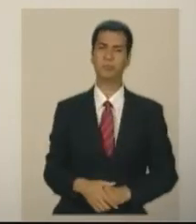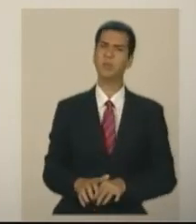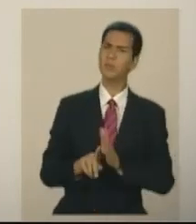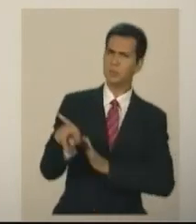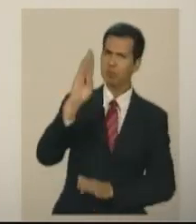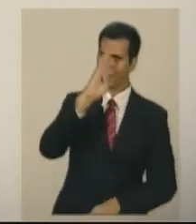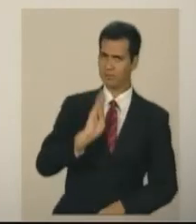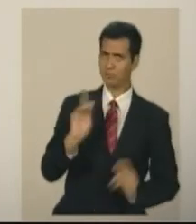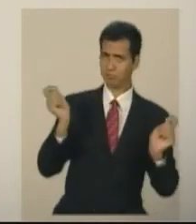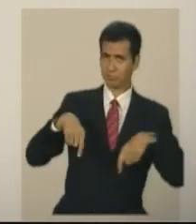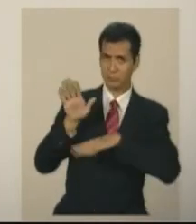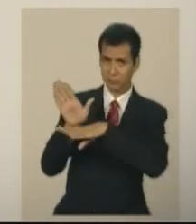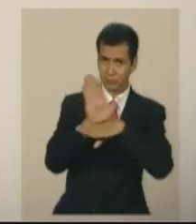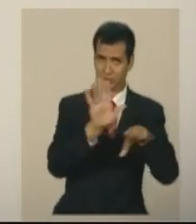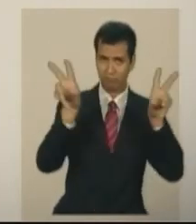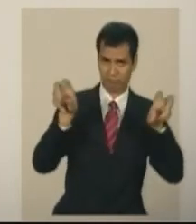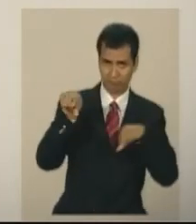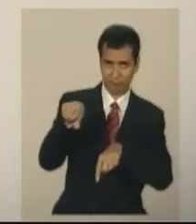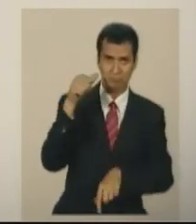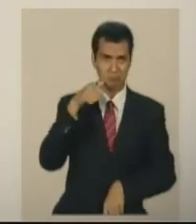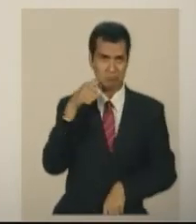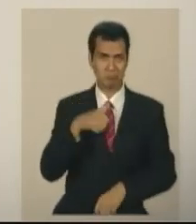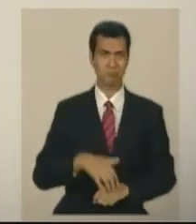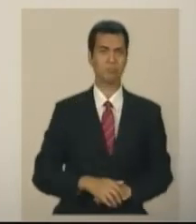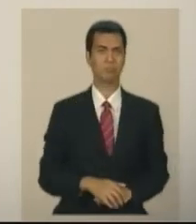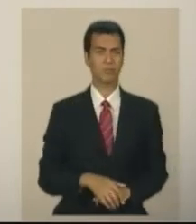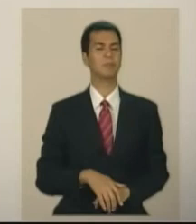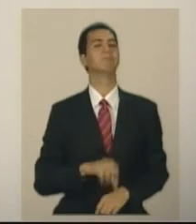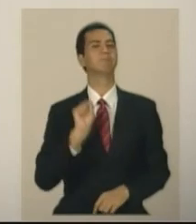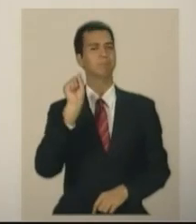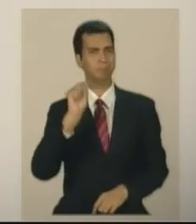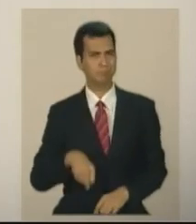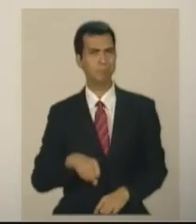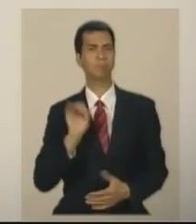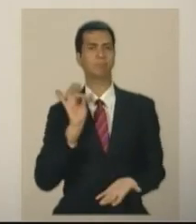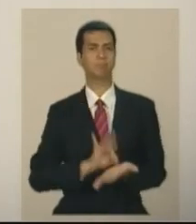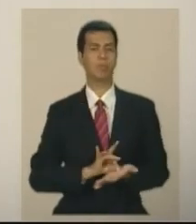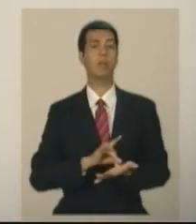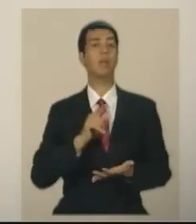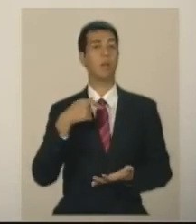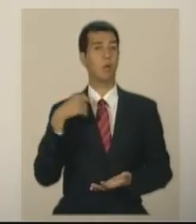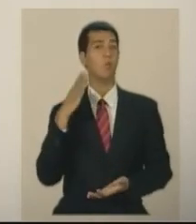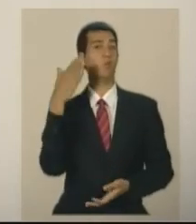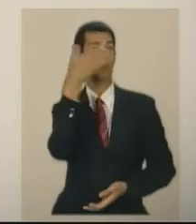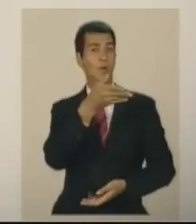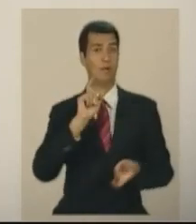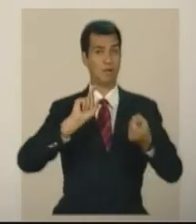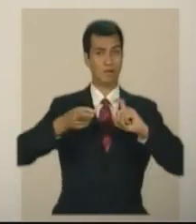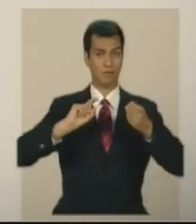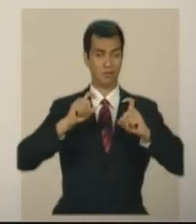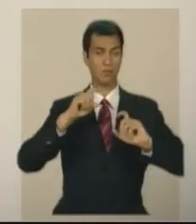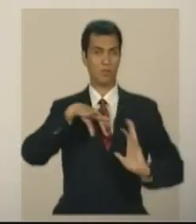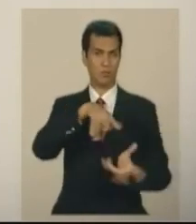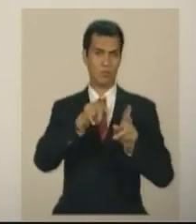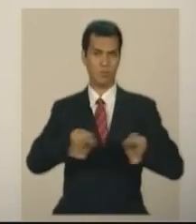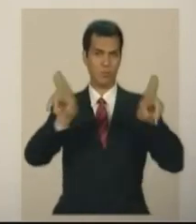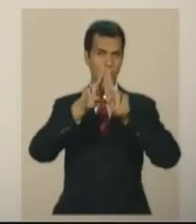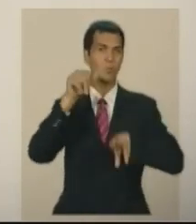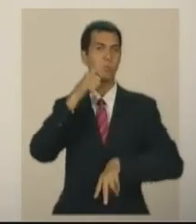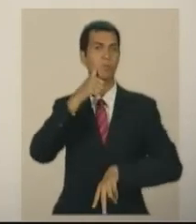nessa questão não é sem dúvida O Luciano Eu contei lá na ONU mulheres que aqui as mulheres e as Crianças